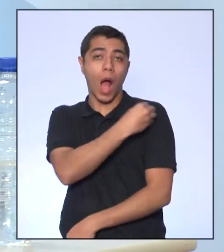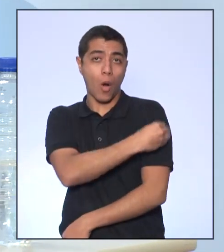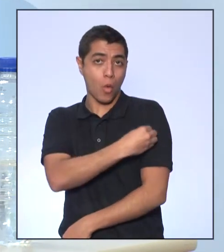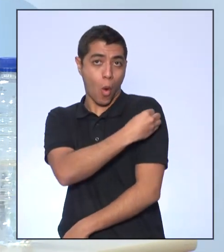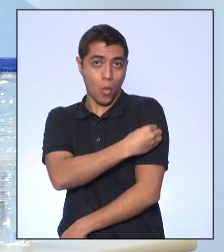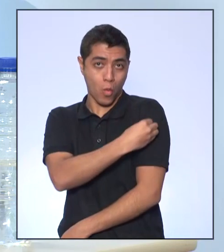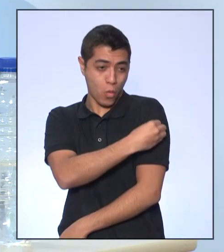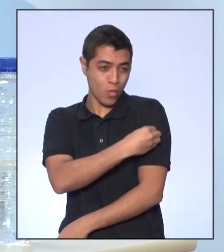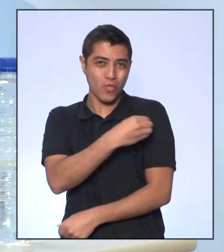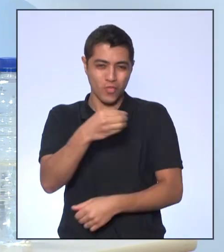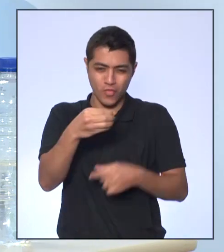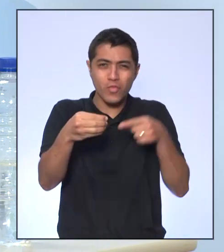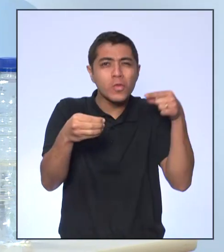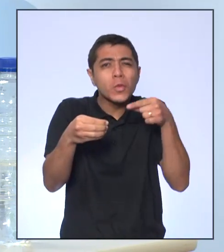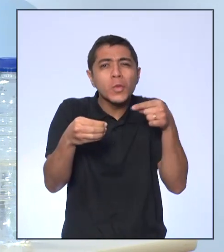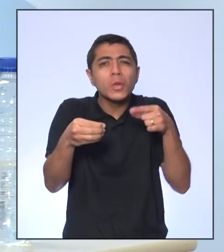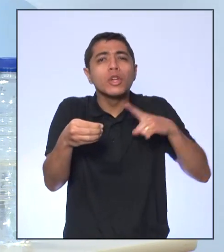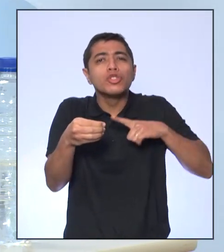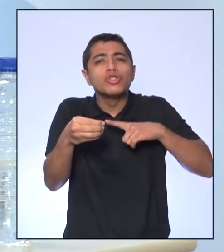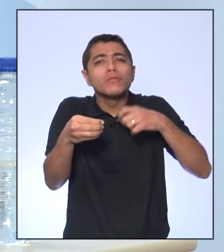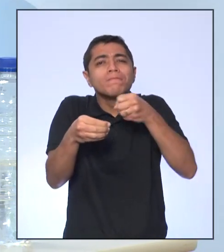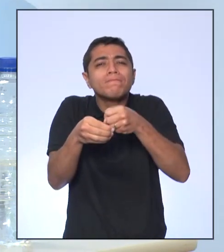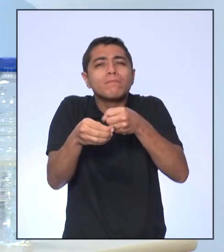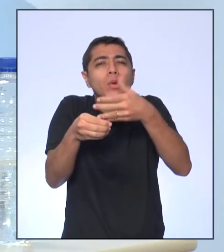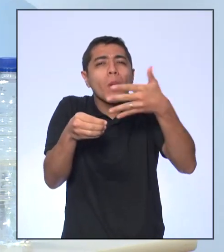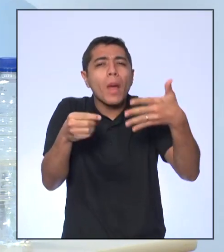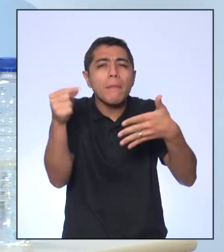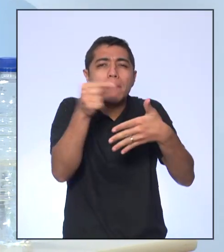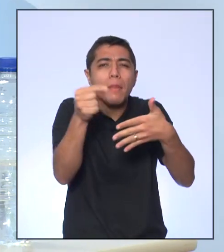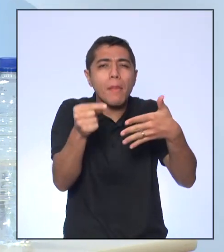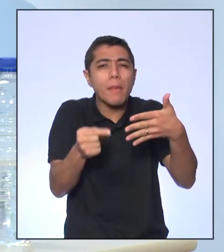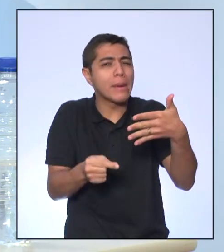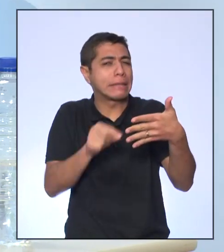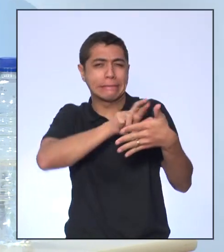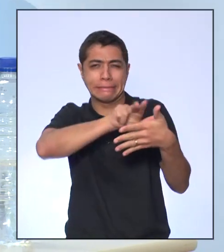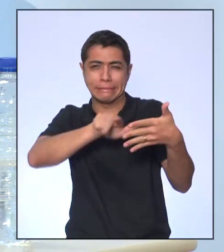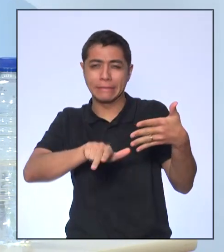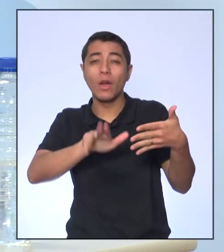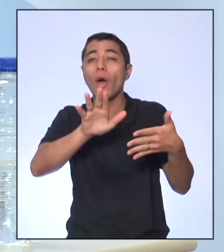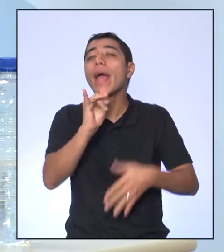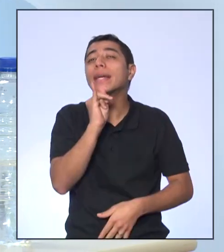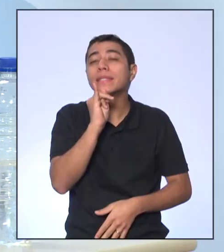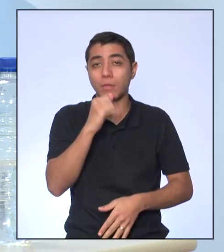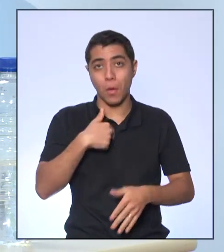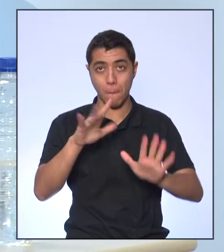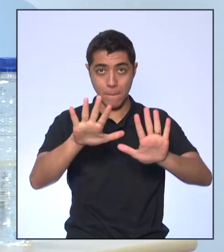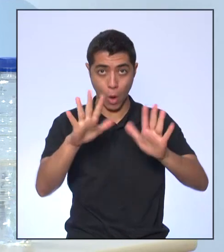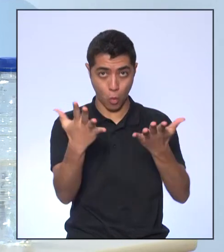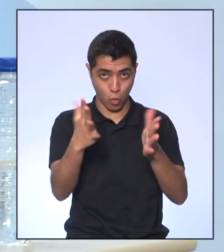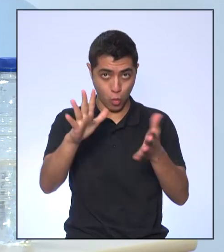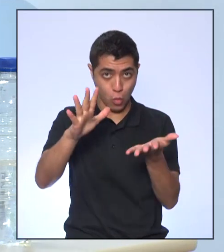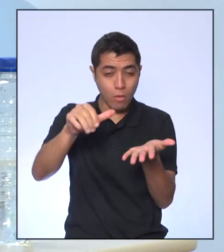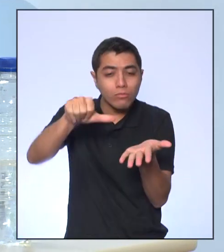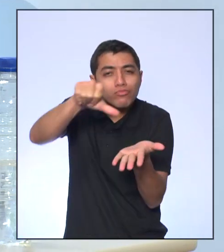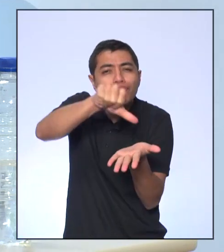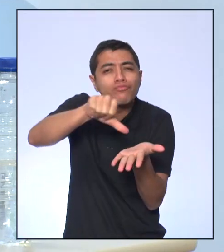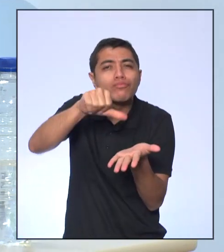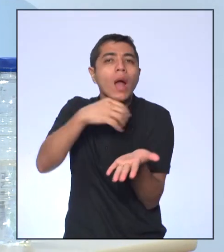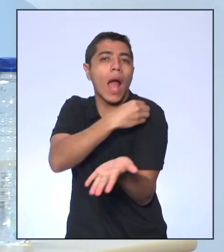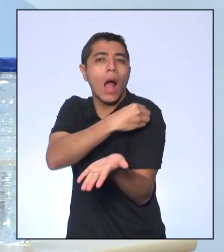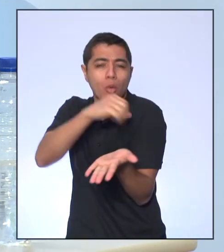o álcool tem uma propriedade que é muito legal. Se eu passo um pouco de álcool aqui na minha mão, pouco tempo depois, o que vai acontecer com ele?